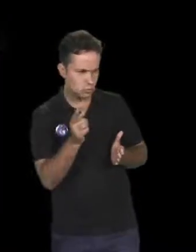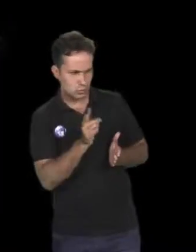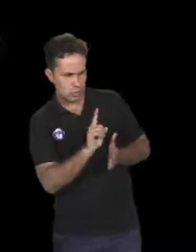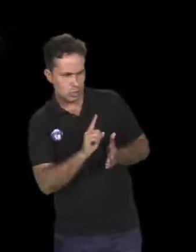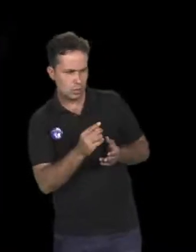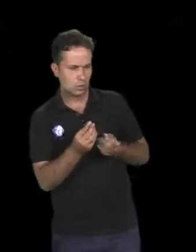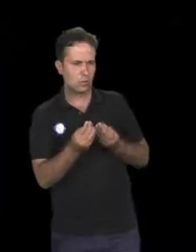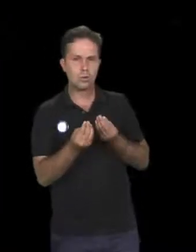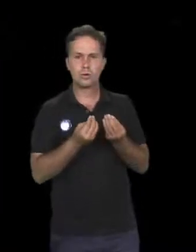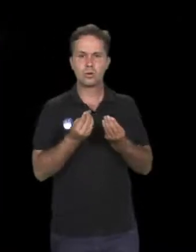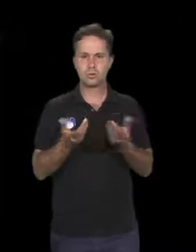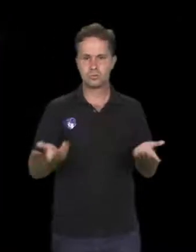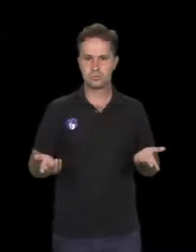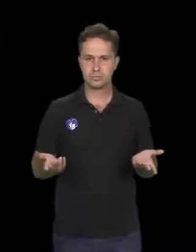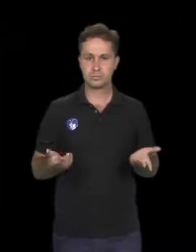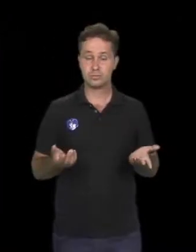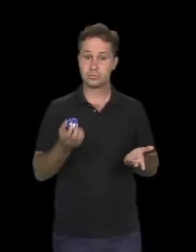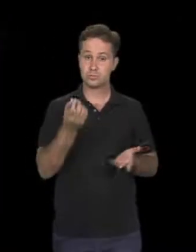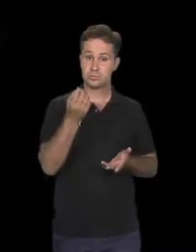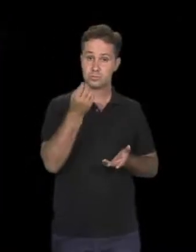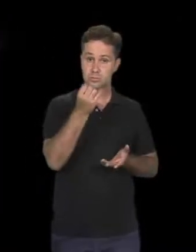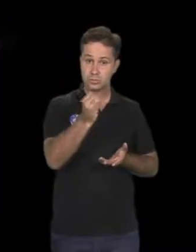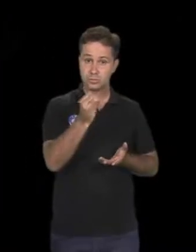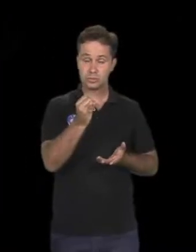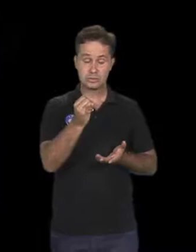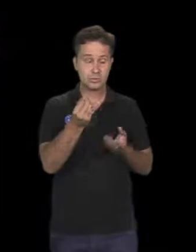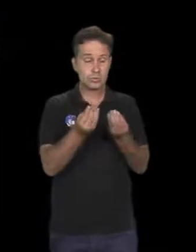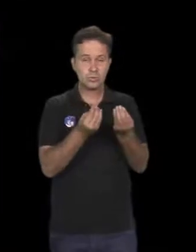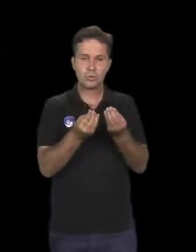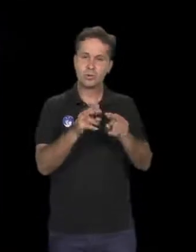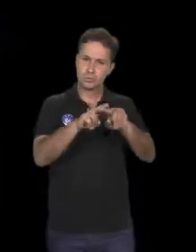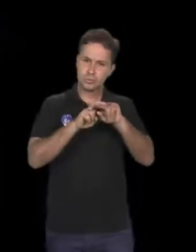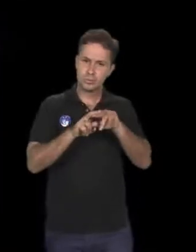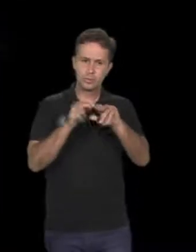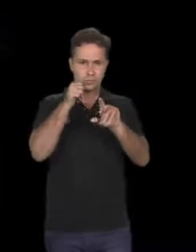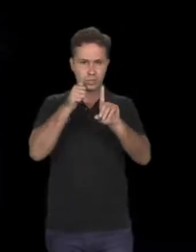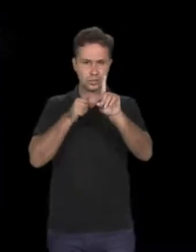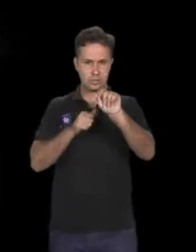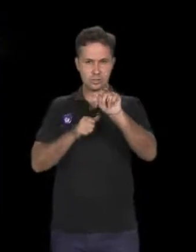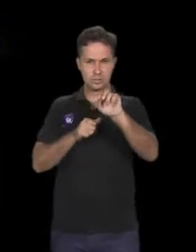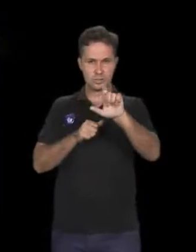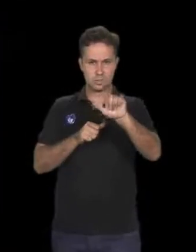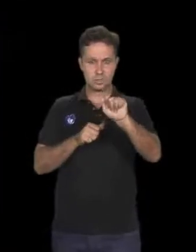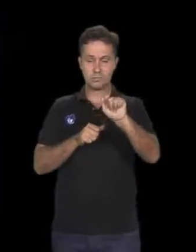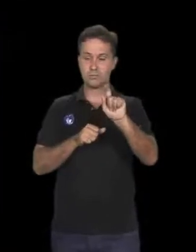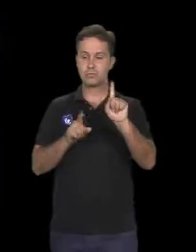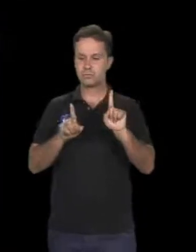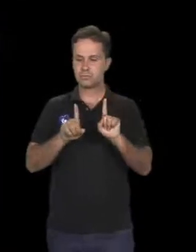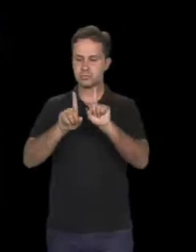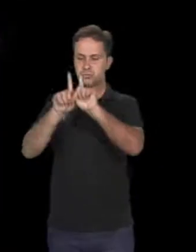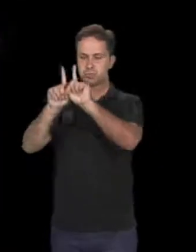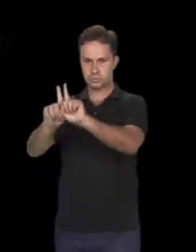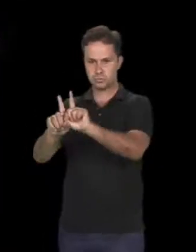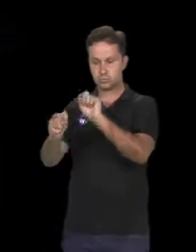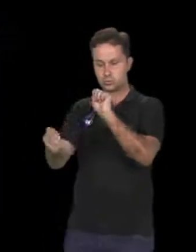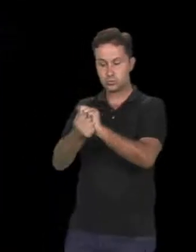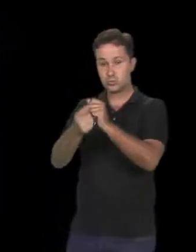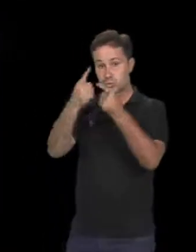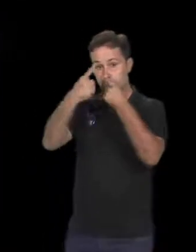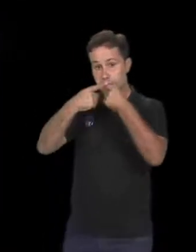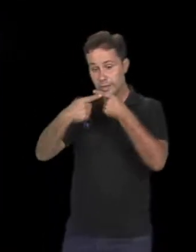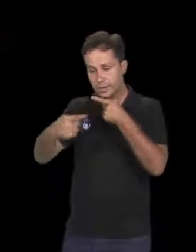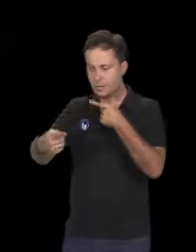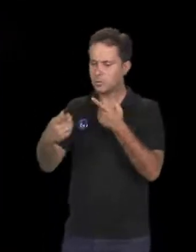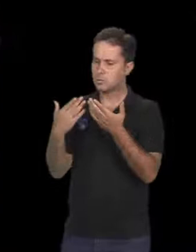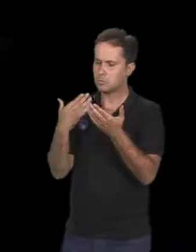ela, passou uma semana em Curitiba, conversou, enfim, com gente de outros hospitais, de outras UTIs,